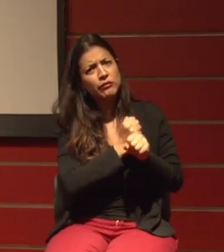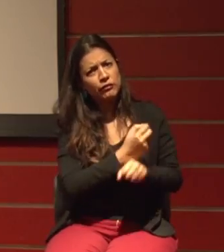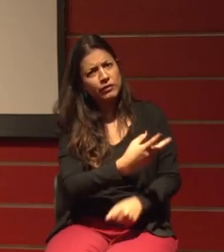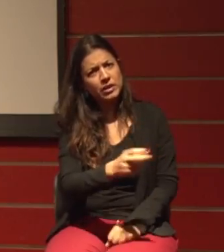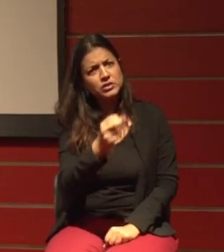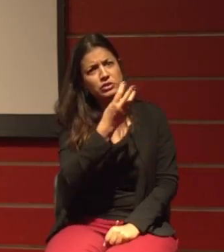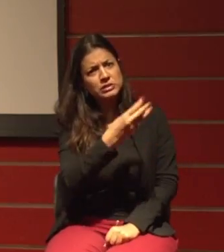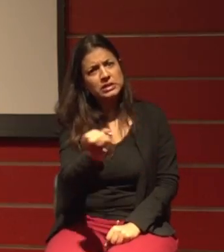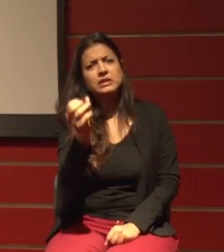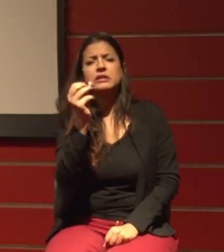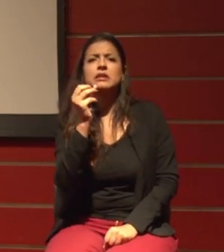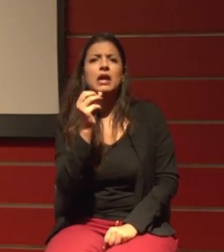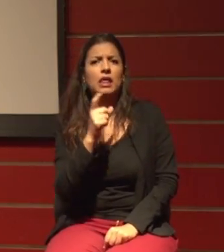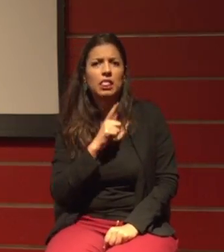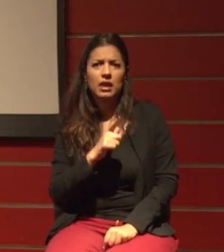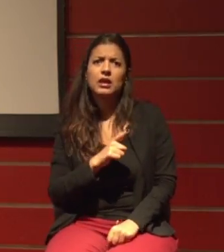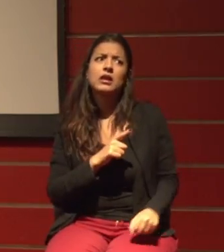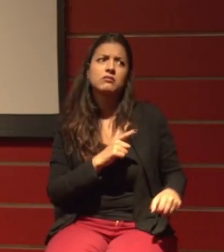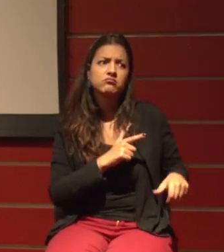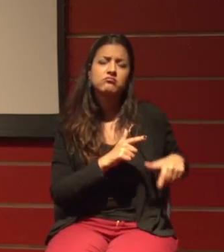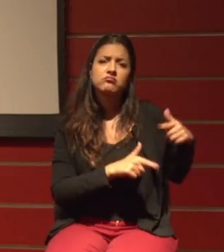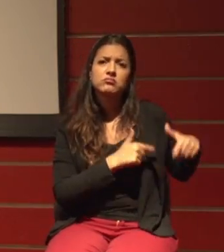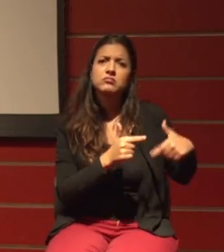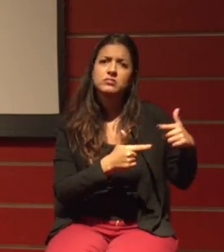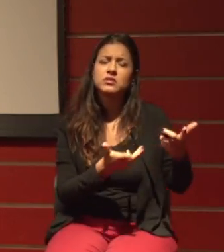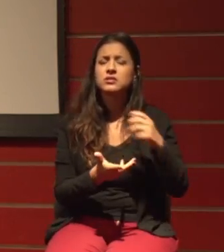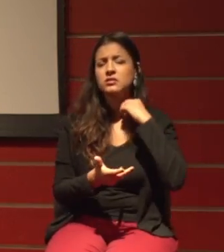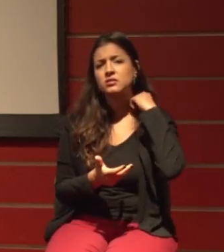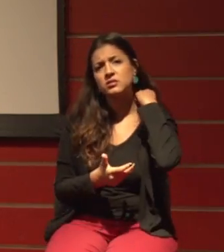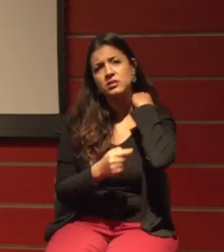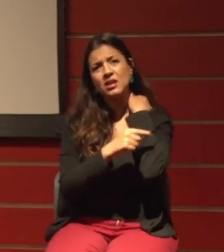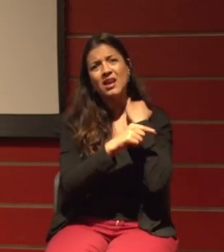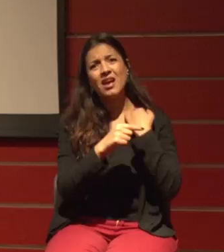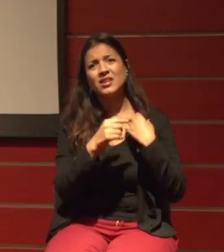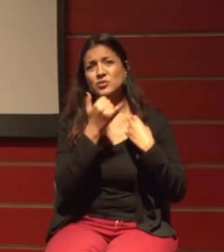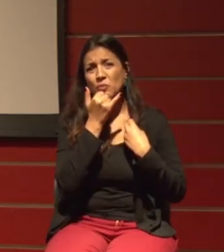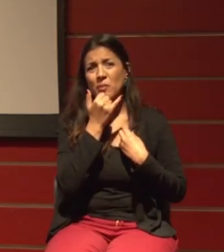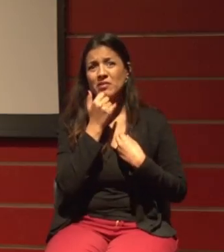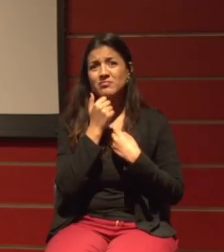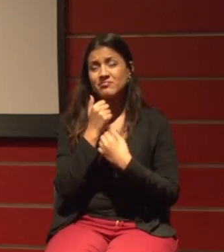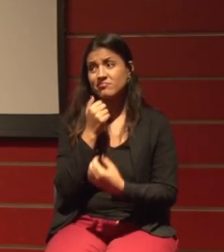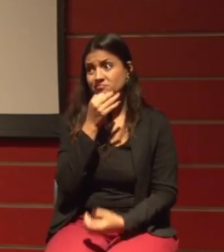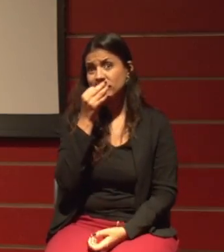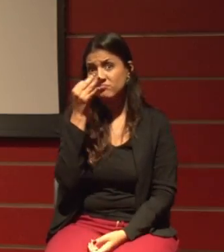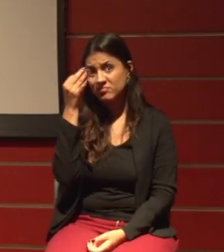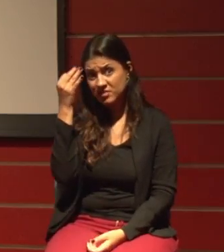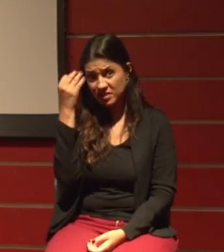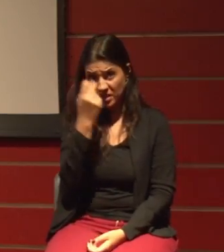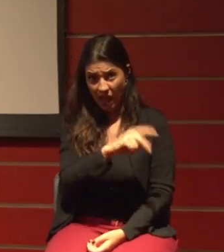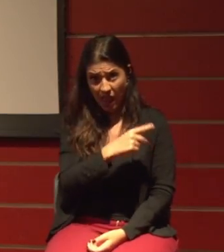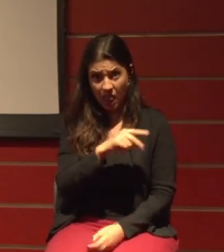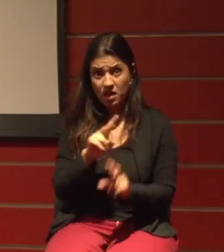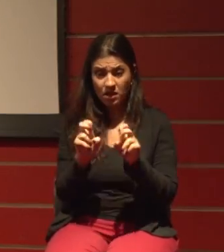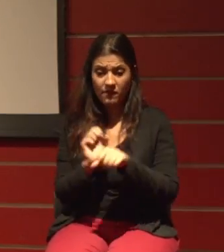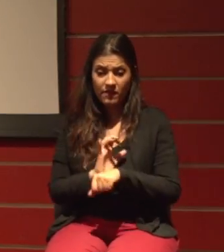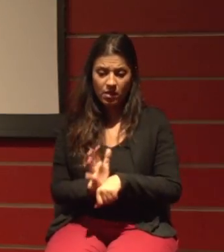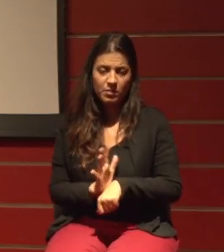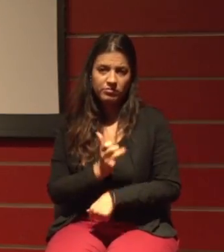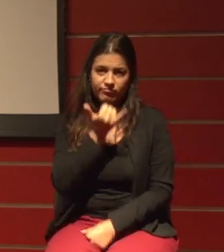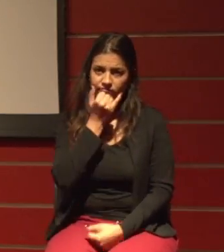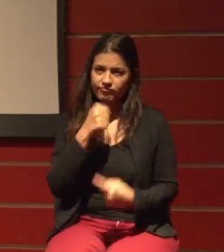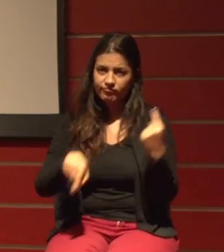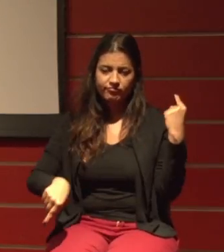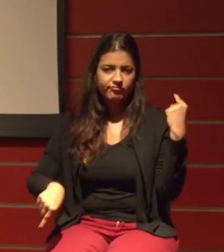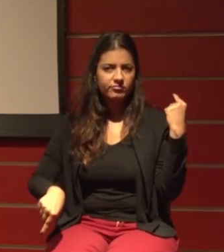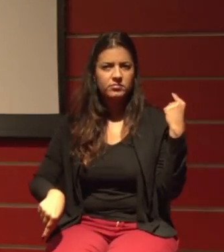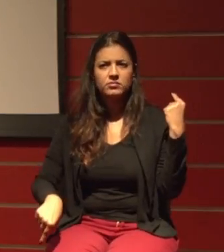anos de carreira e assim ela essa leitura do filme dela eu acho que é uma leitura completamente equivocada para quem que a